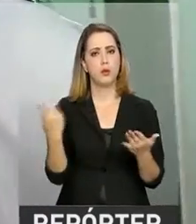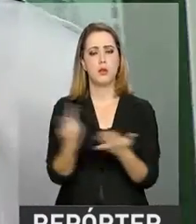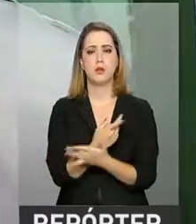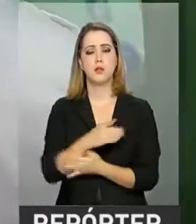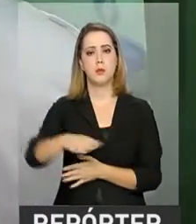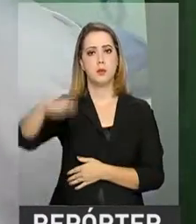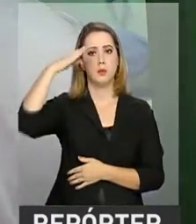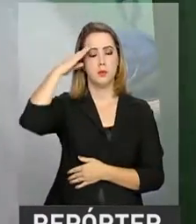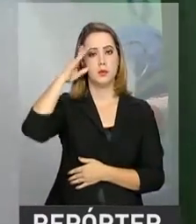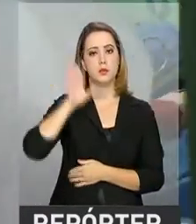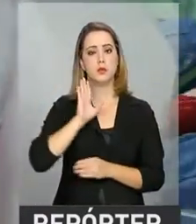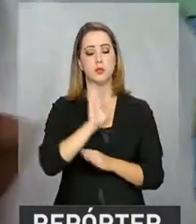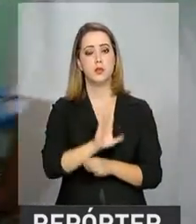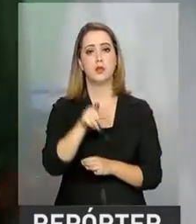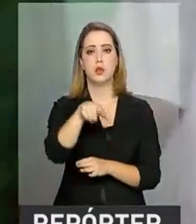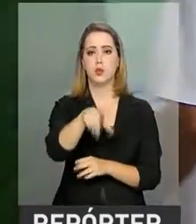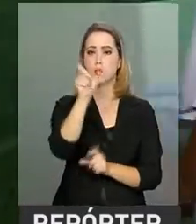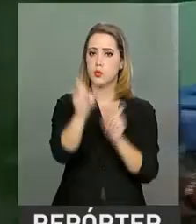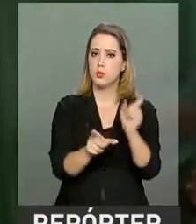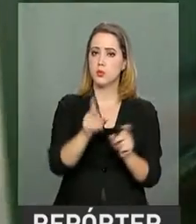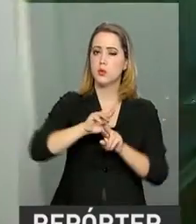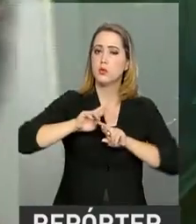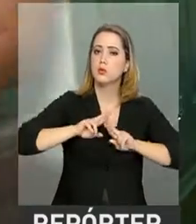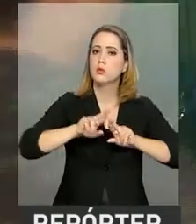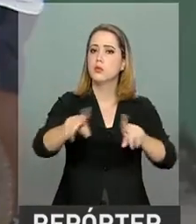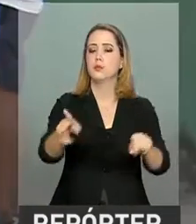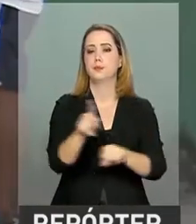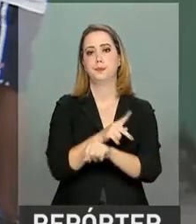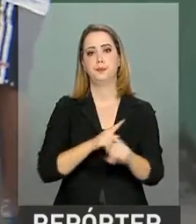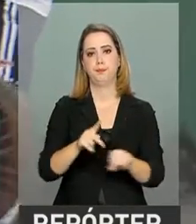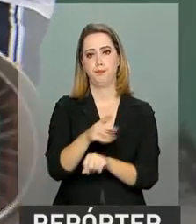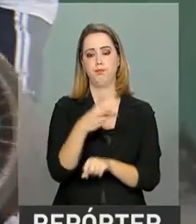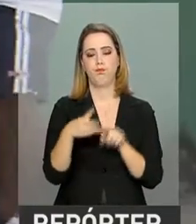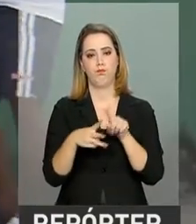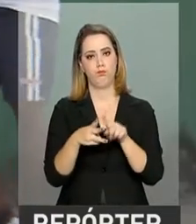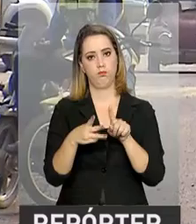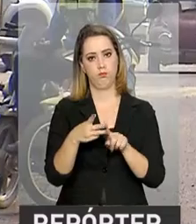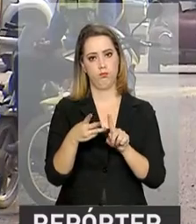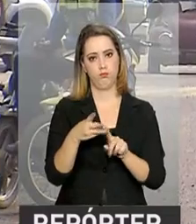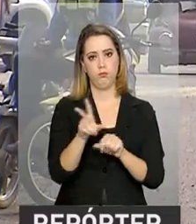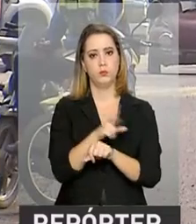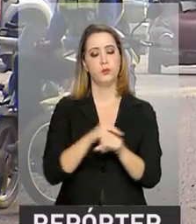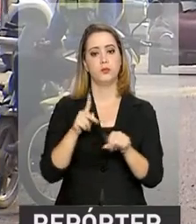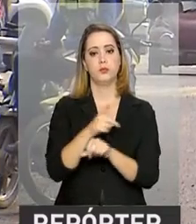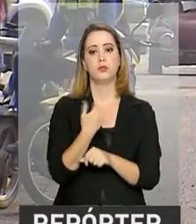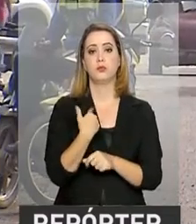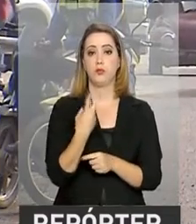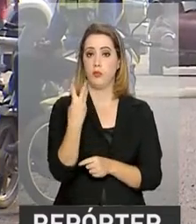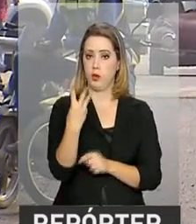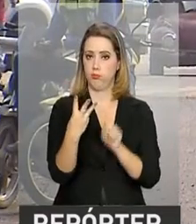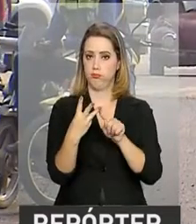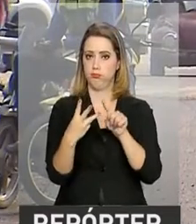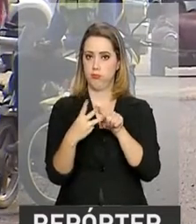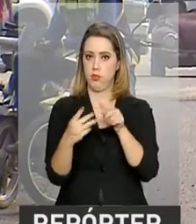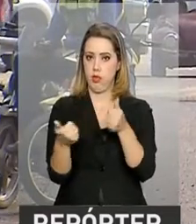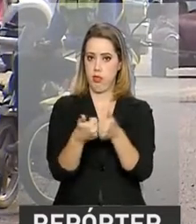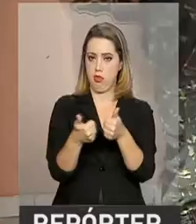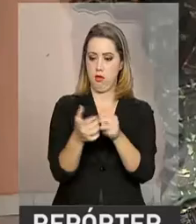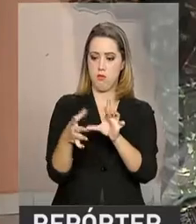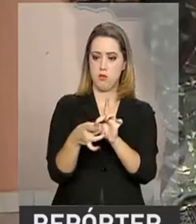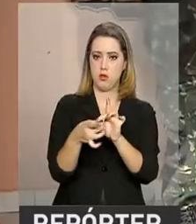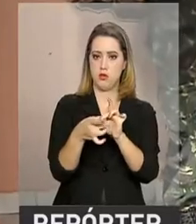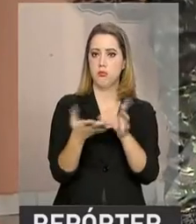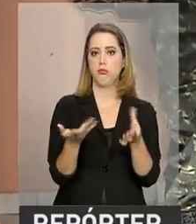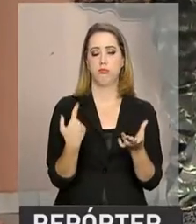de brasileiros, peruanos e colombianos. Para fiscalizar a região de Tríplice Fronteira, Tabatinga conta